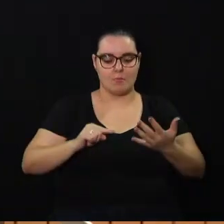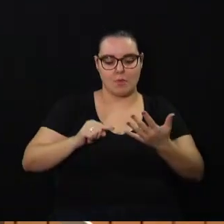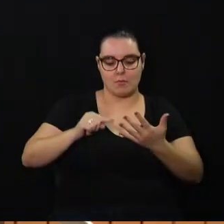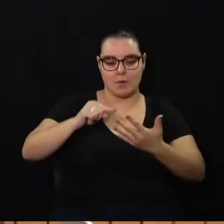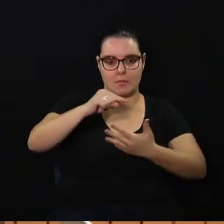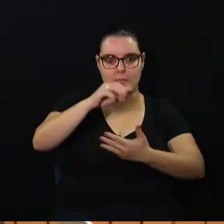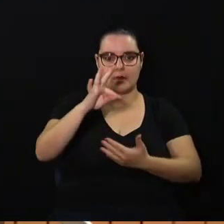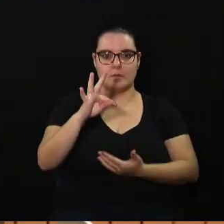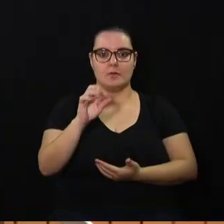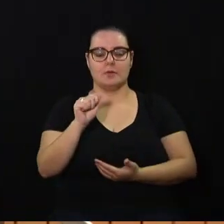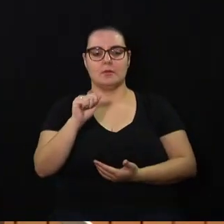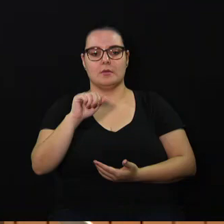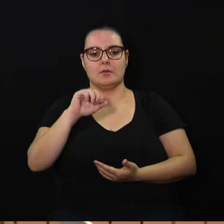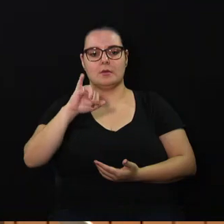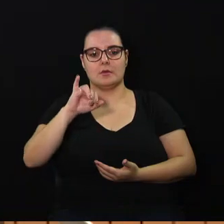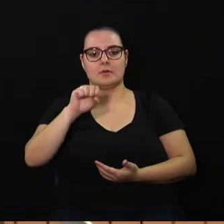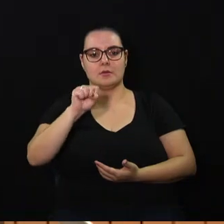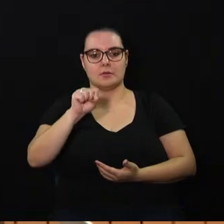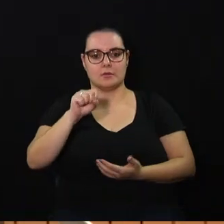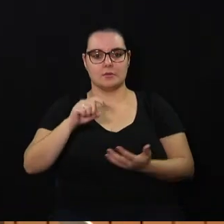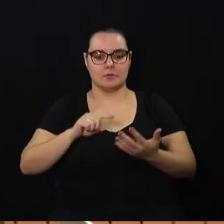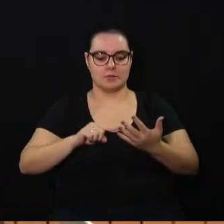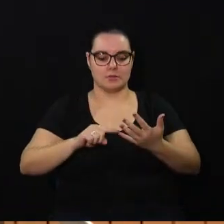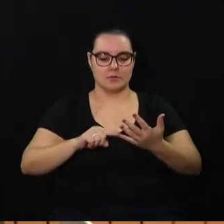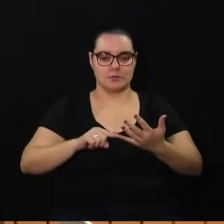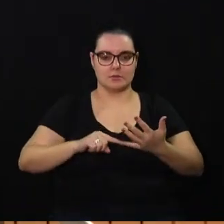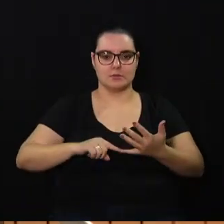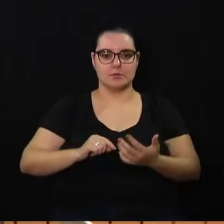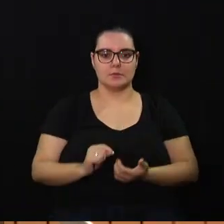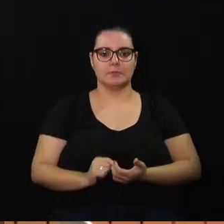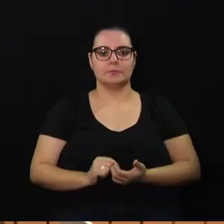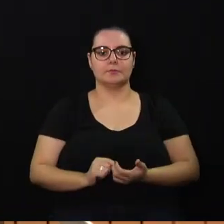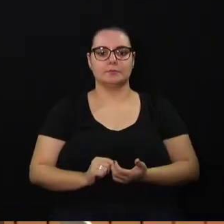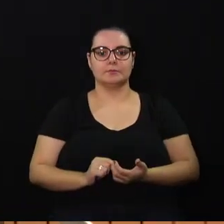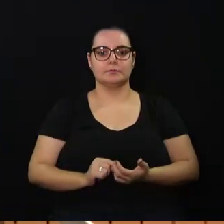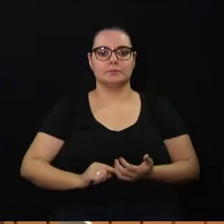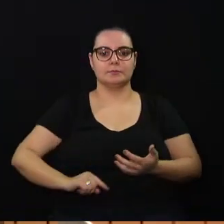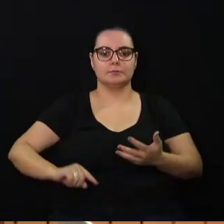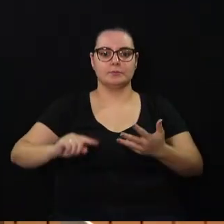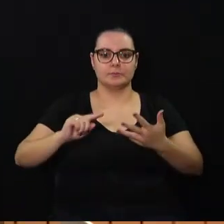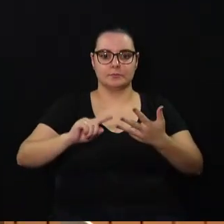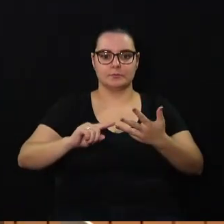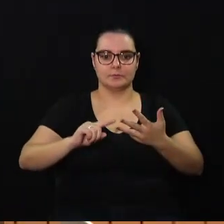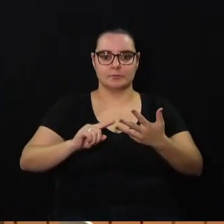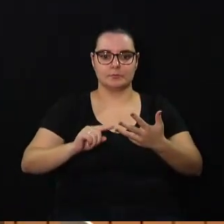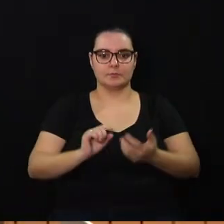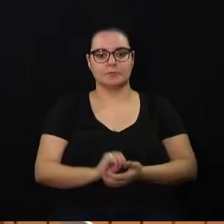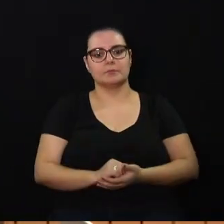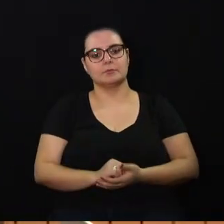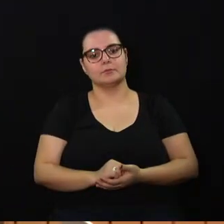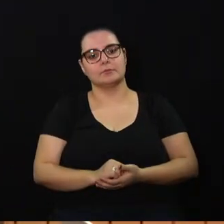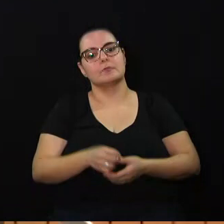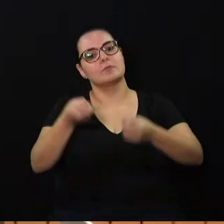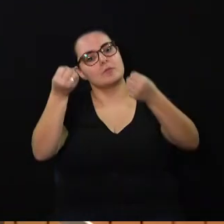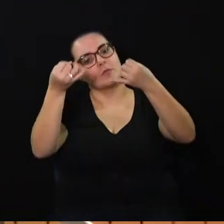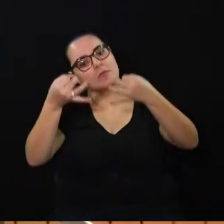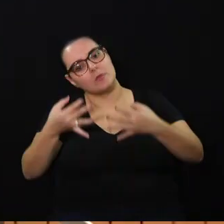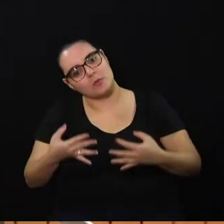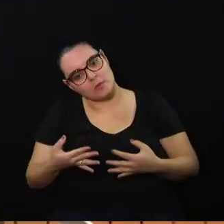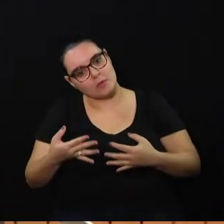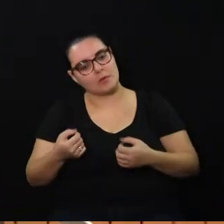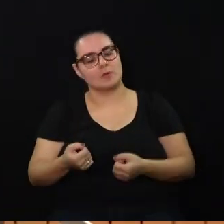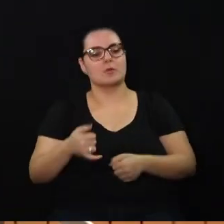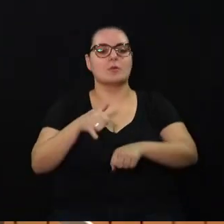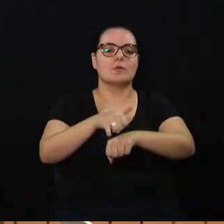carreteiro chefe de gabinete da presidência deste legislativo enviaram suas justificativas de ausência com